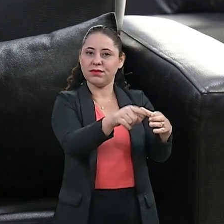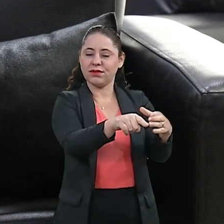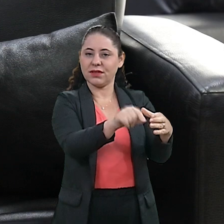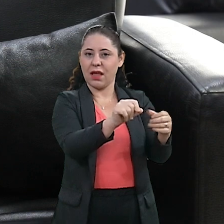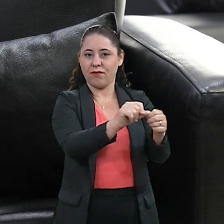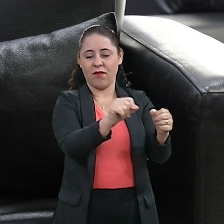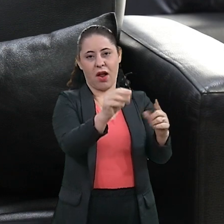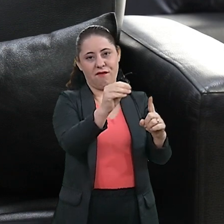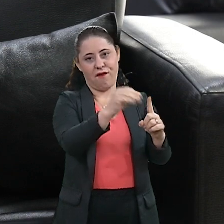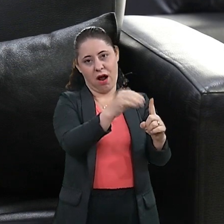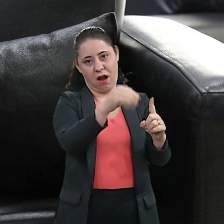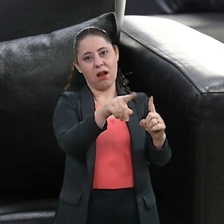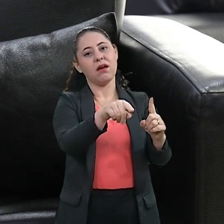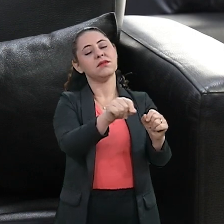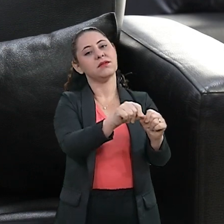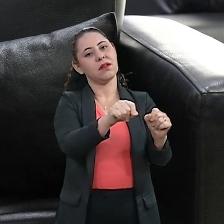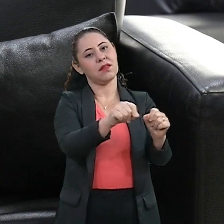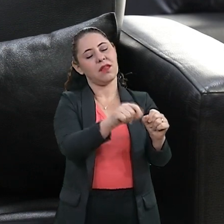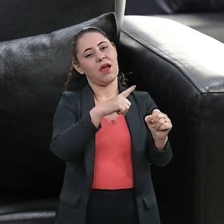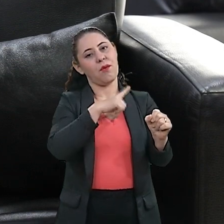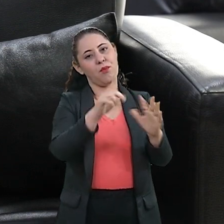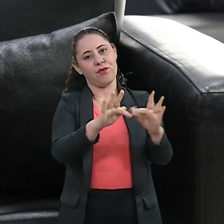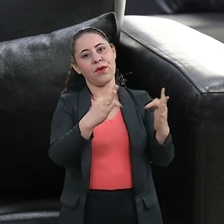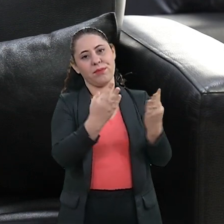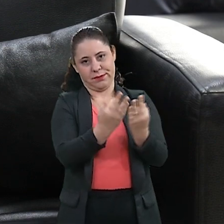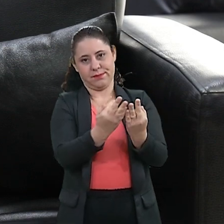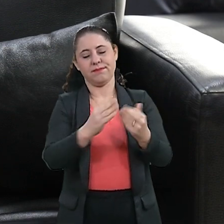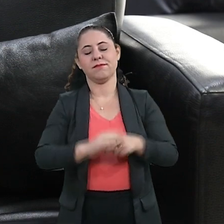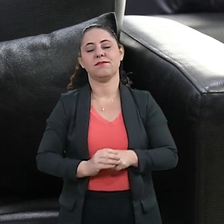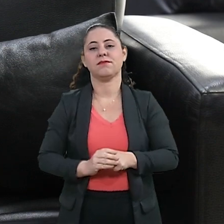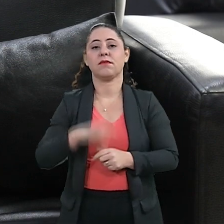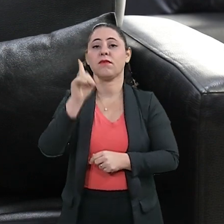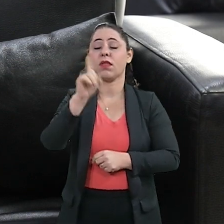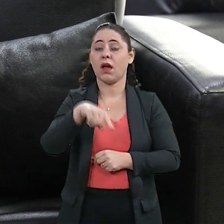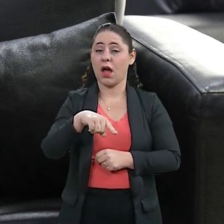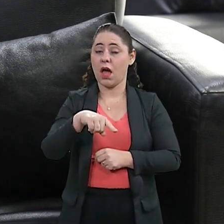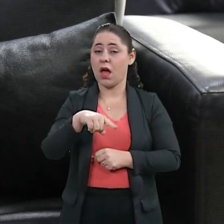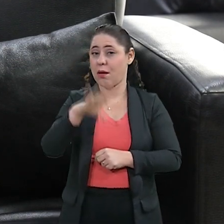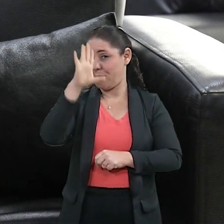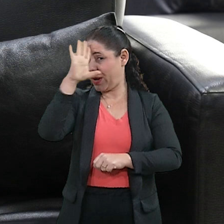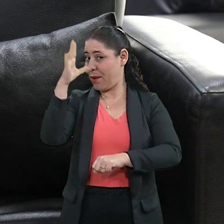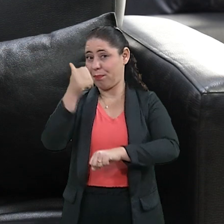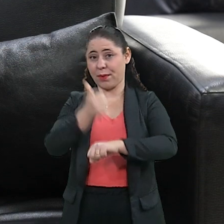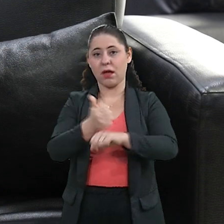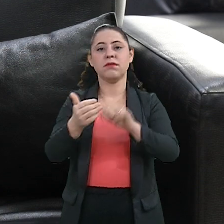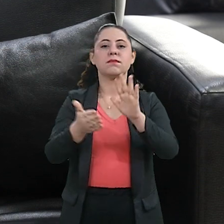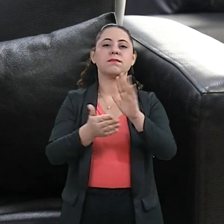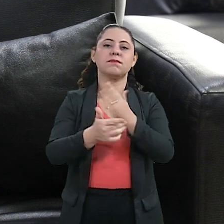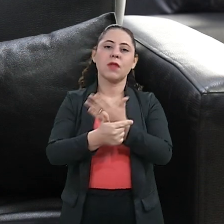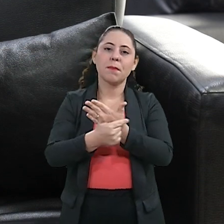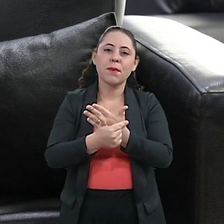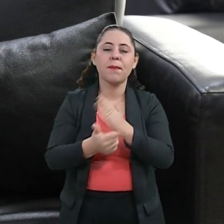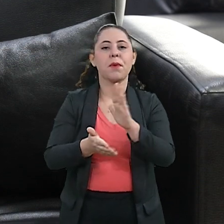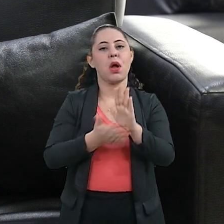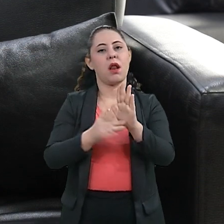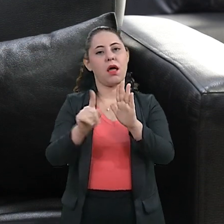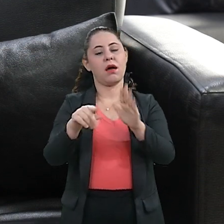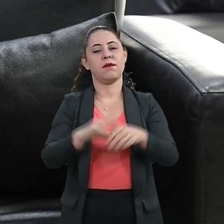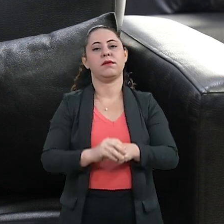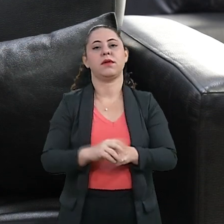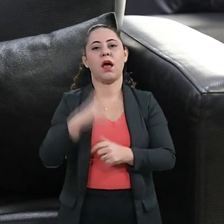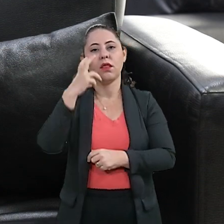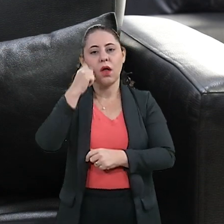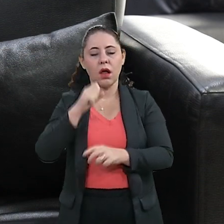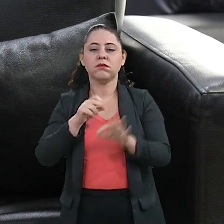adolescente em situação de vulnerabilidade tenha uma família. Então é esse que tem que ser o propósito. E